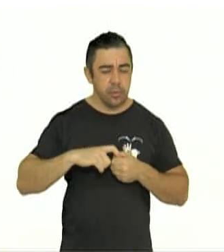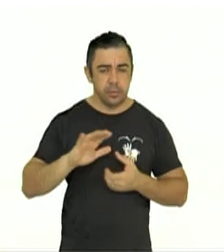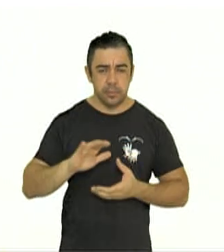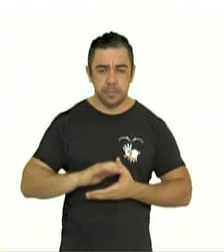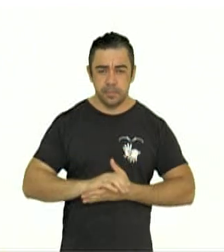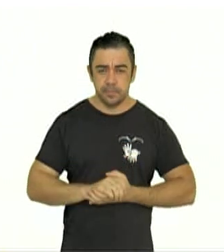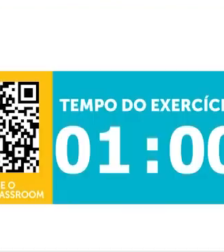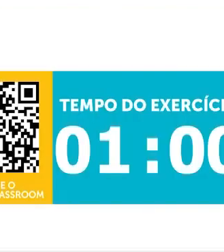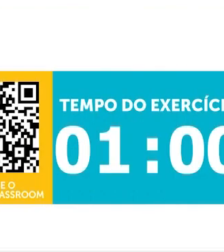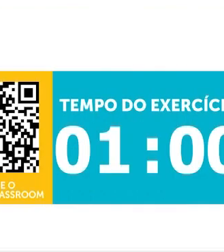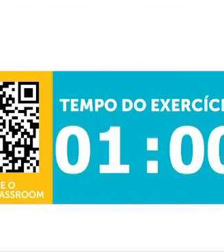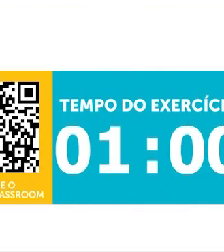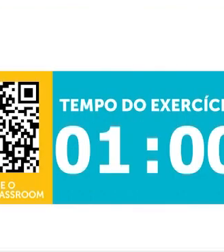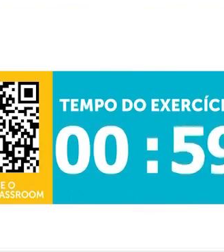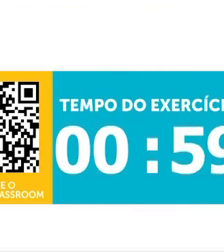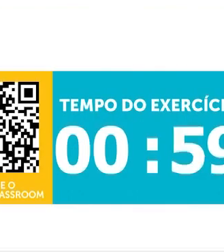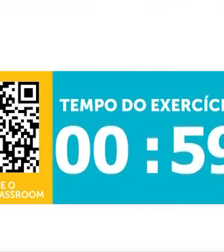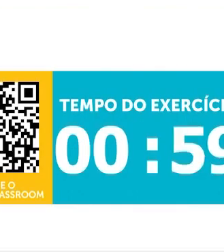volta.